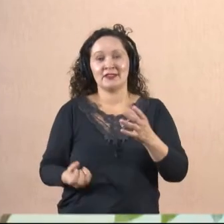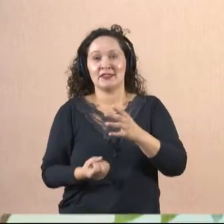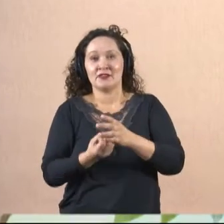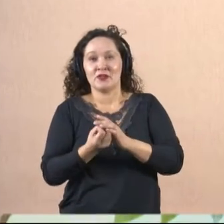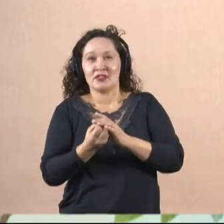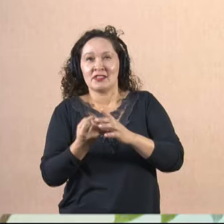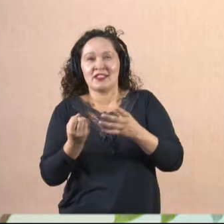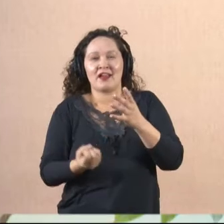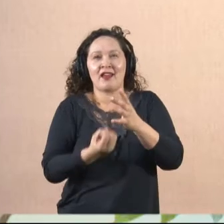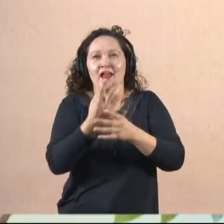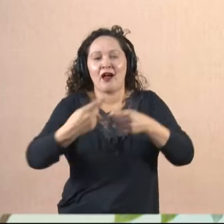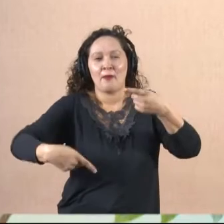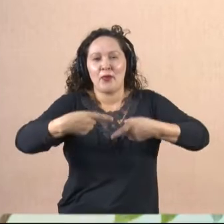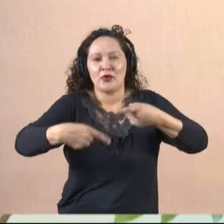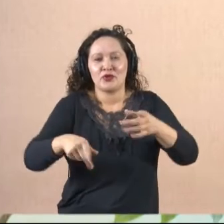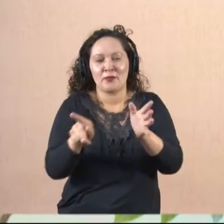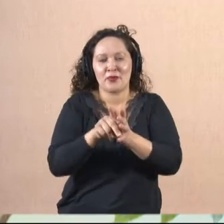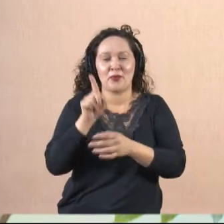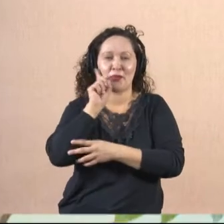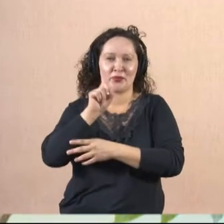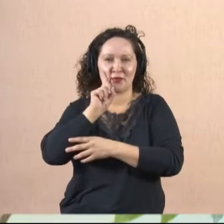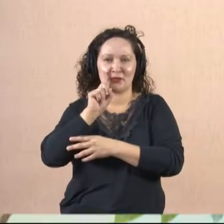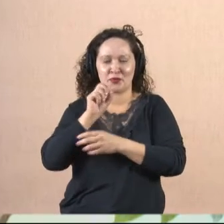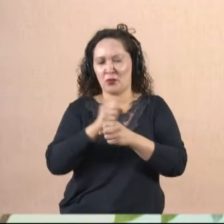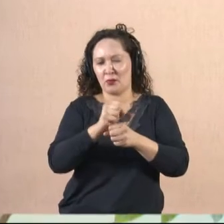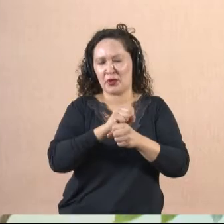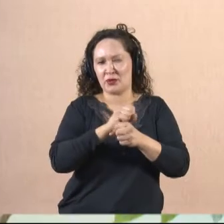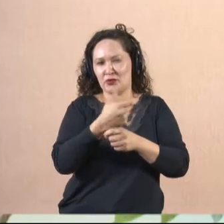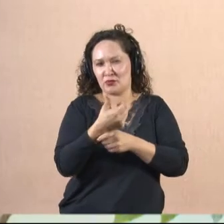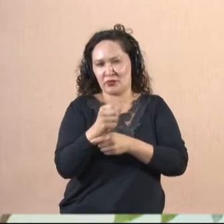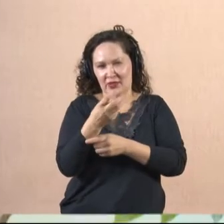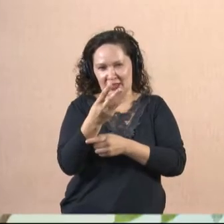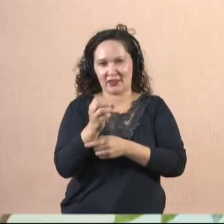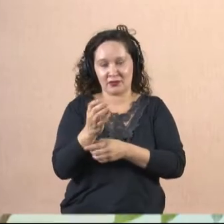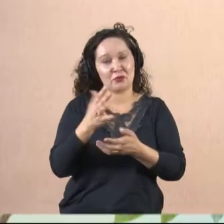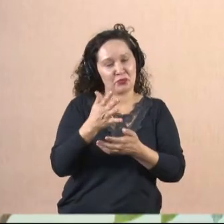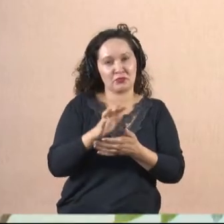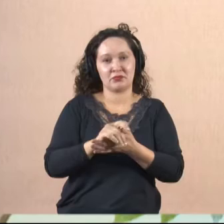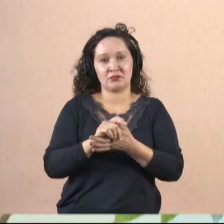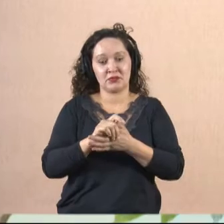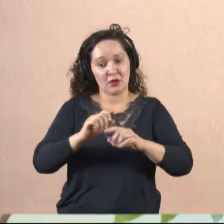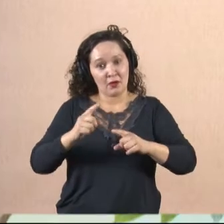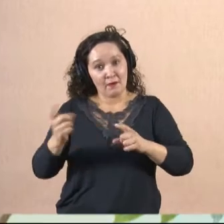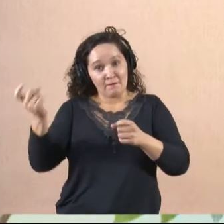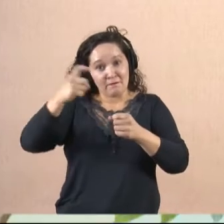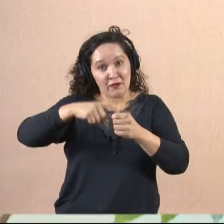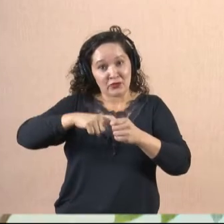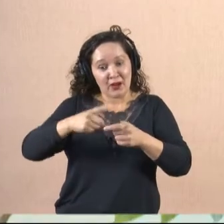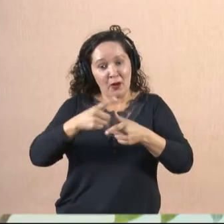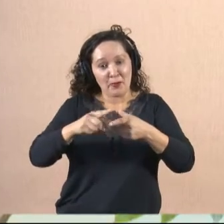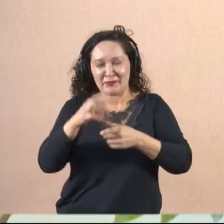inspirada pela política dos estados unidos na década de 30 e para recuperar da crise